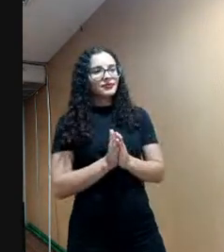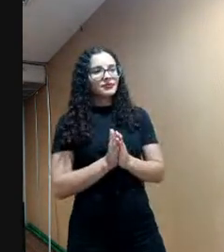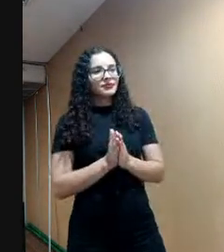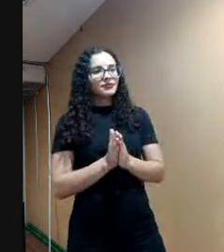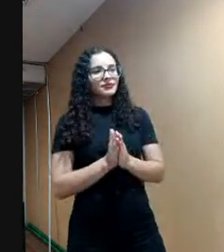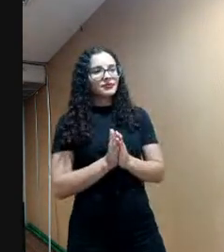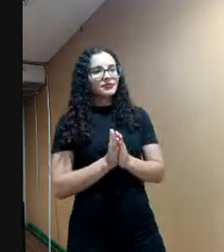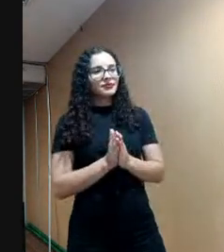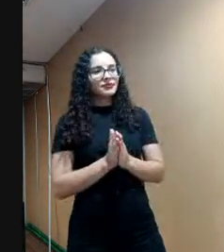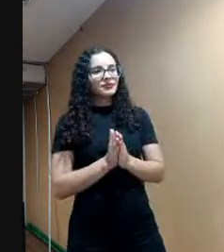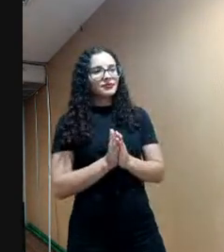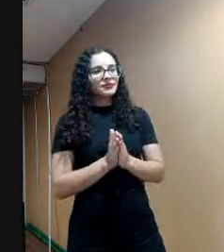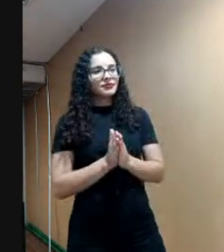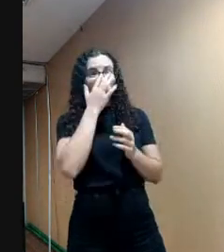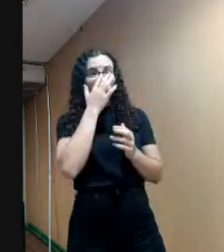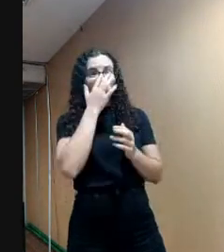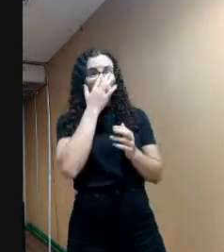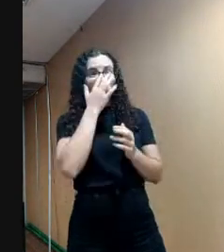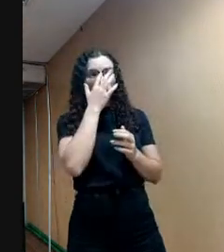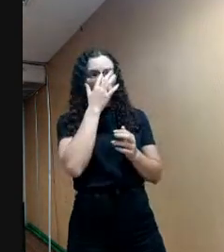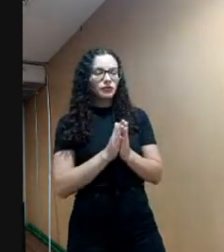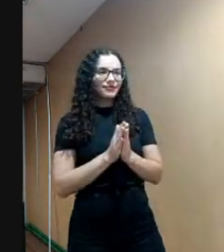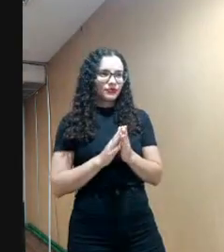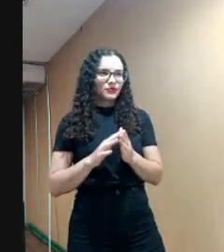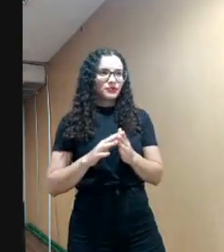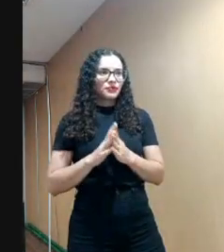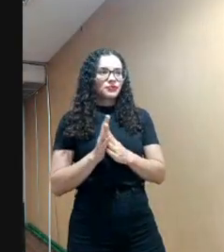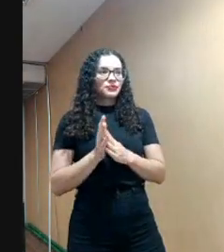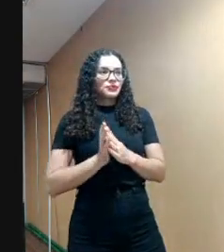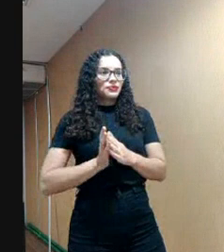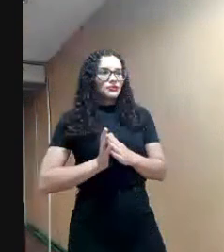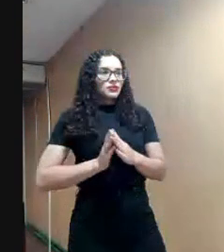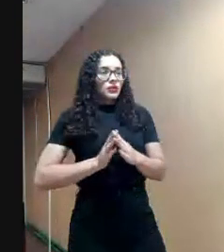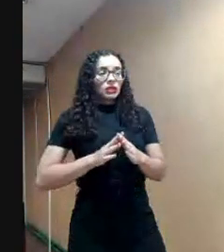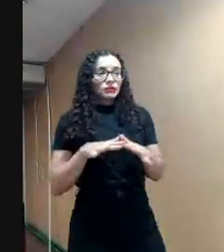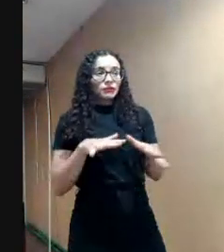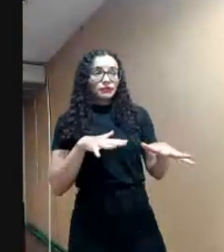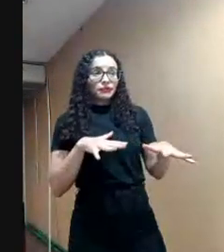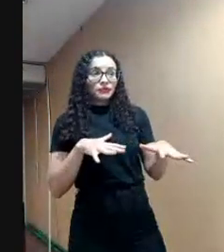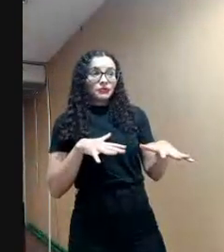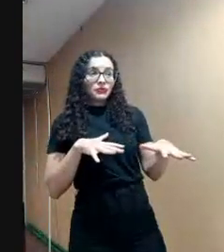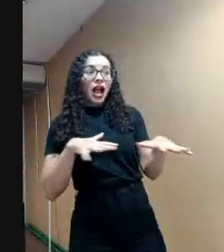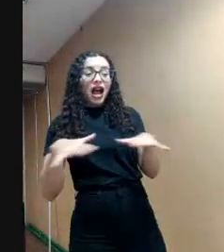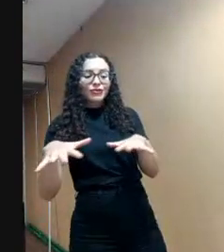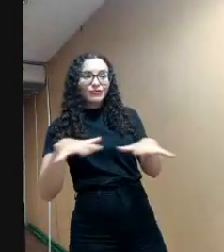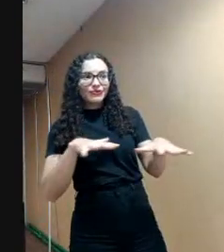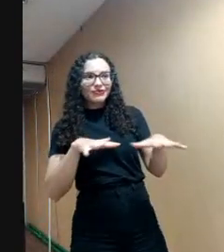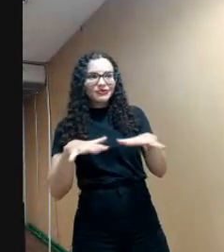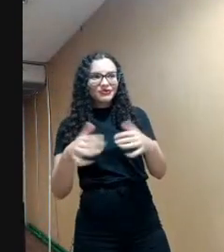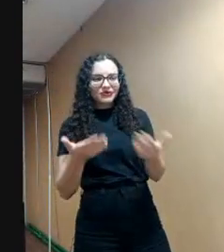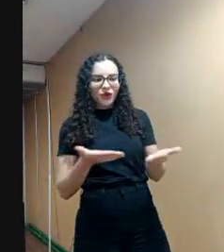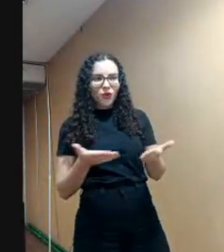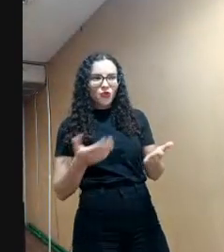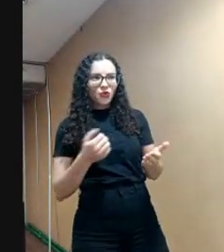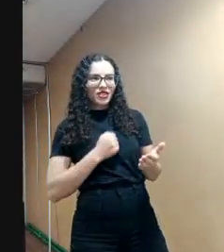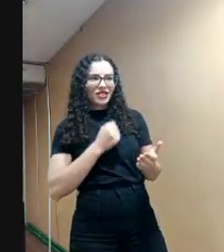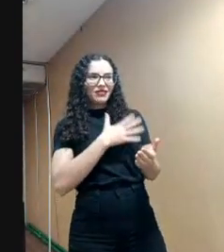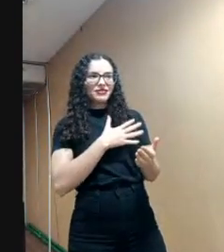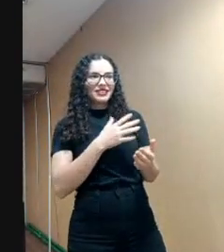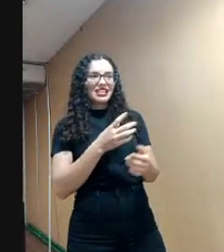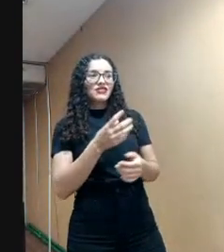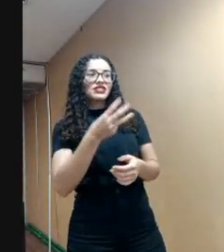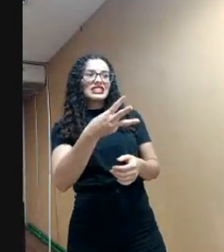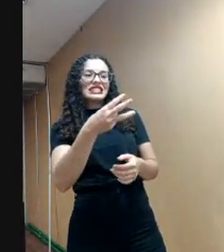Campus Pesqueira, principalmente nesse movimento de aniversário, esse movimento